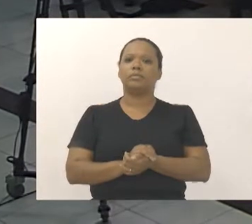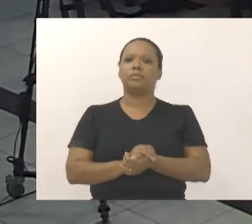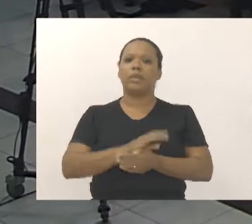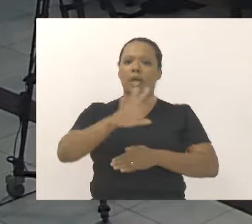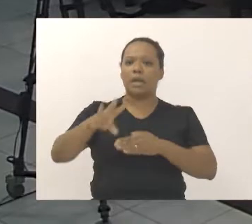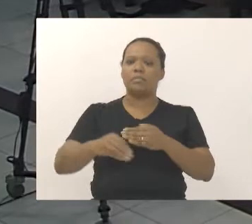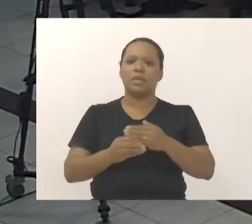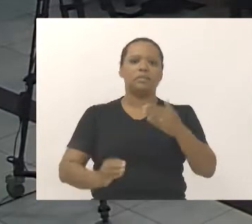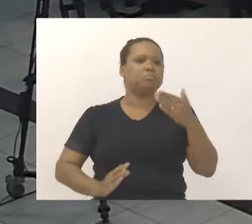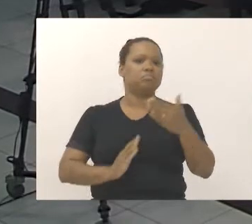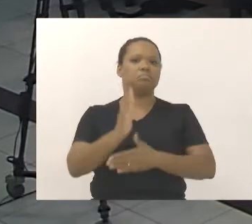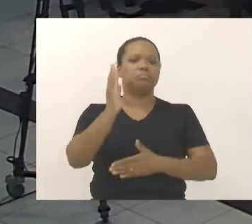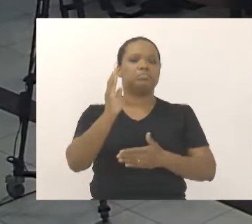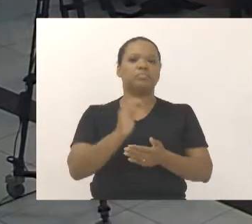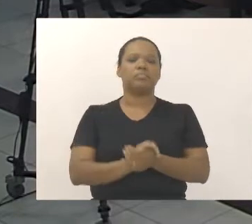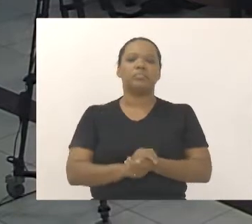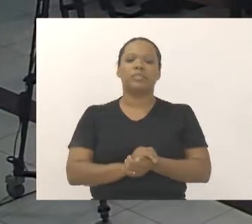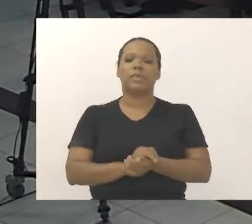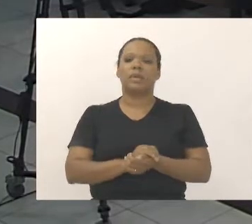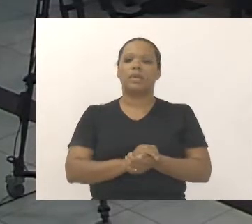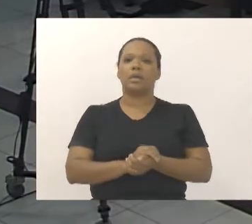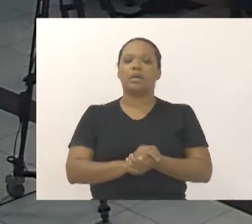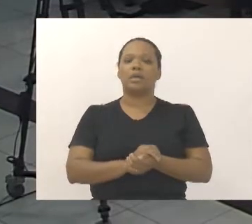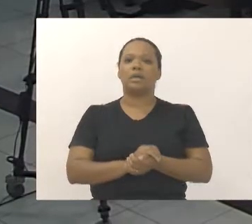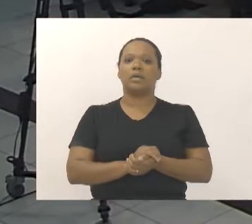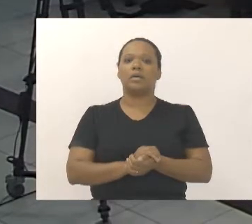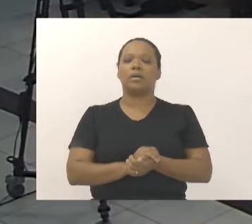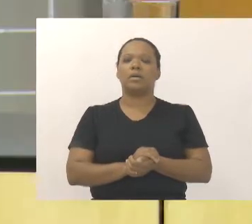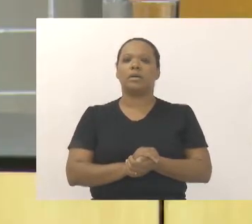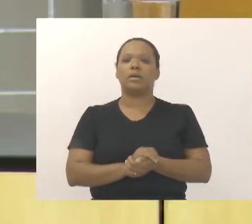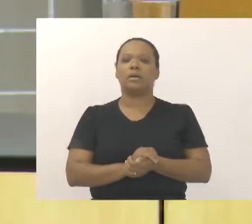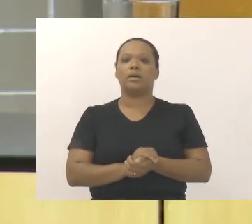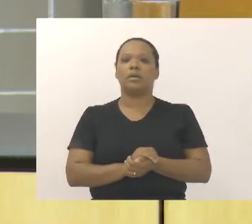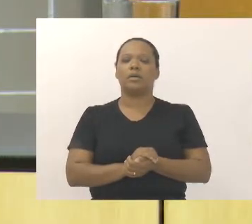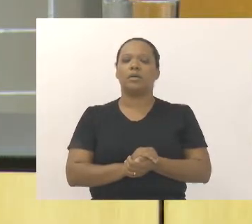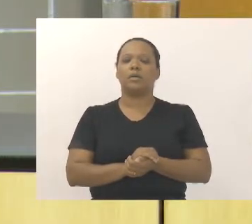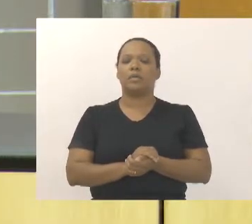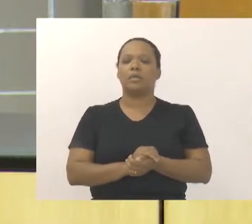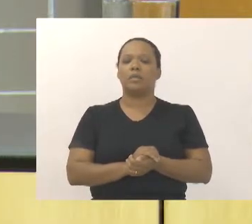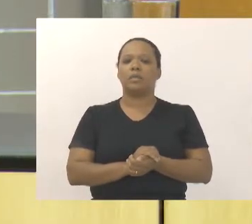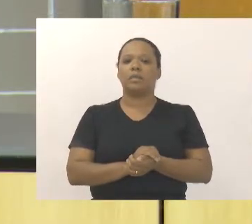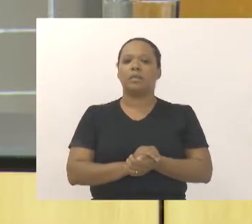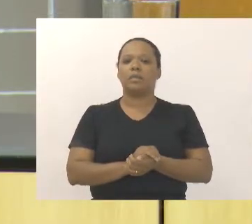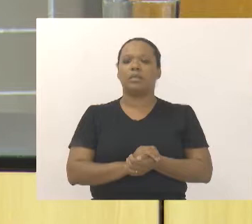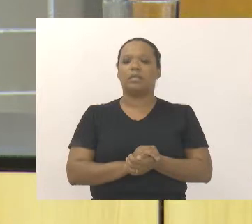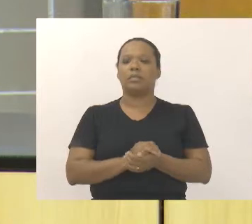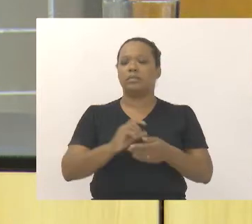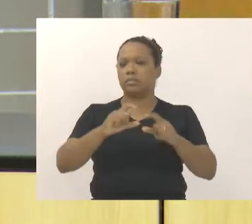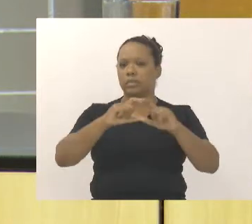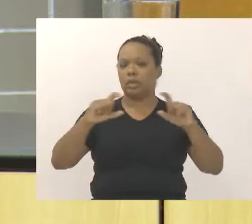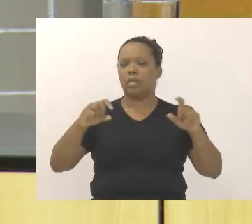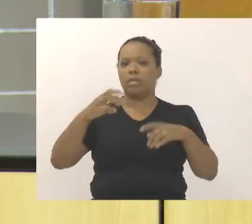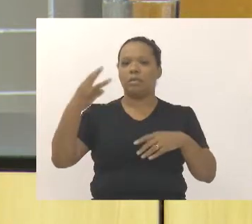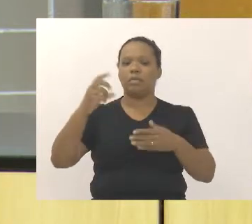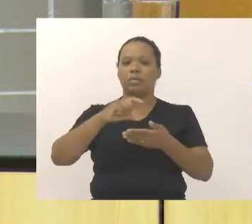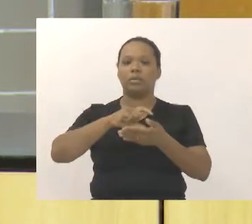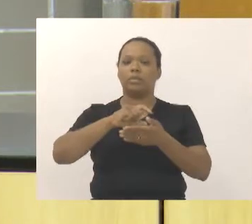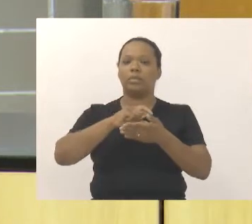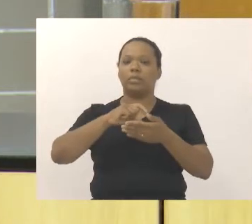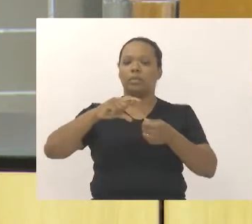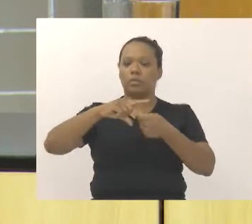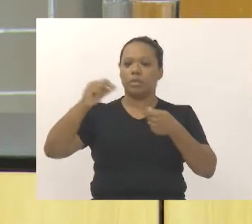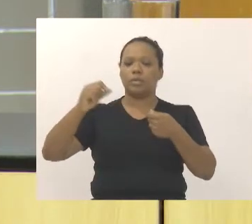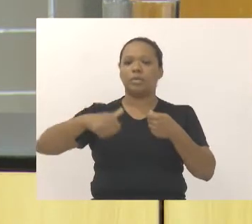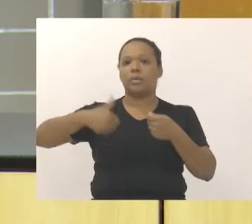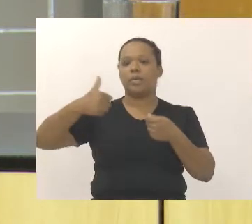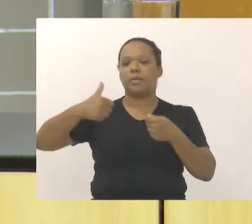Artigo 3º, parágrafo 3º do artigo 1º do projeto de lei do